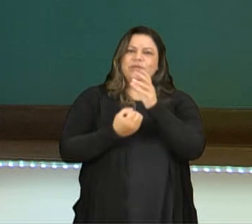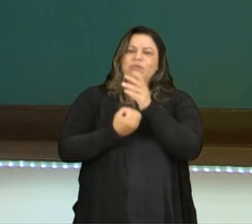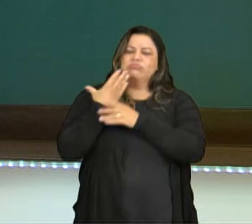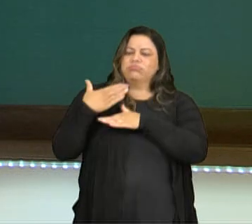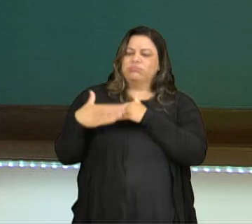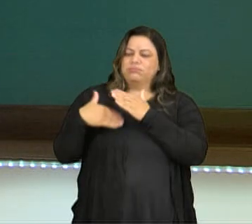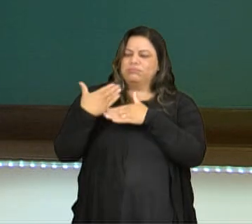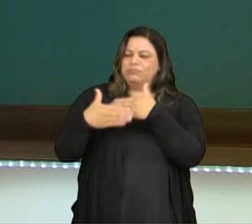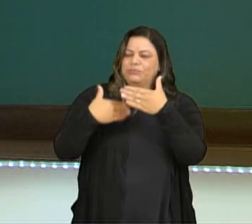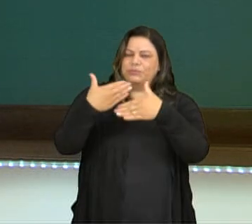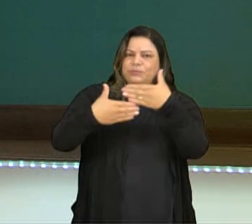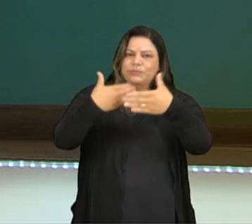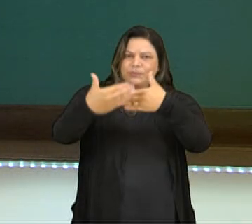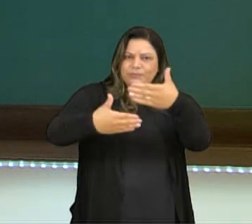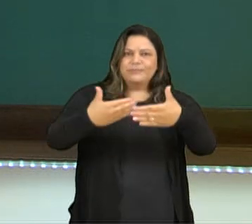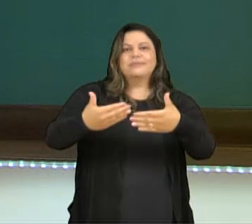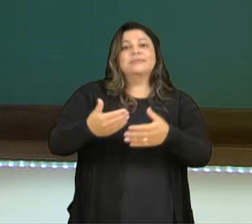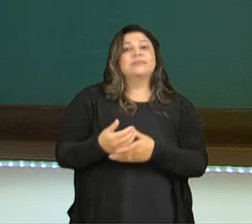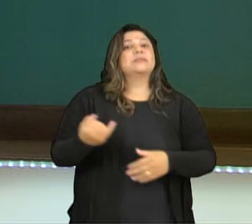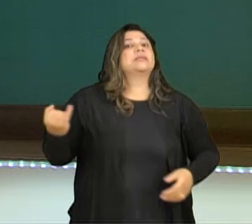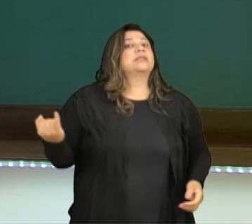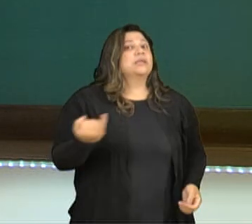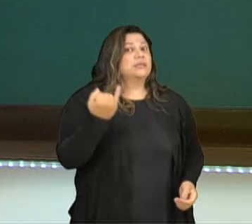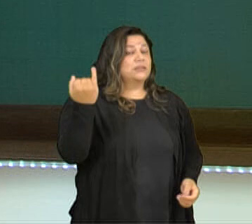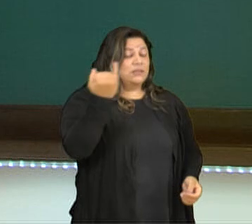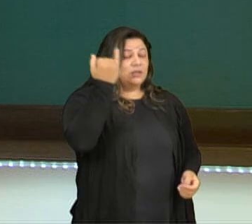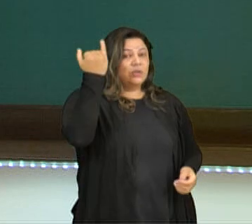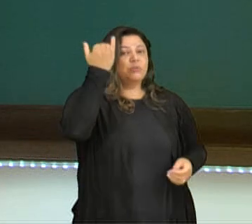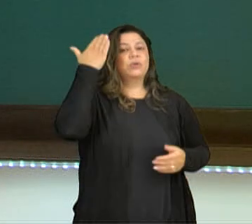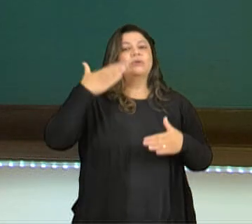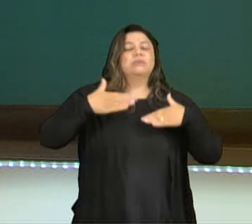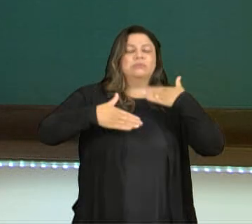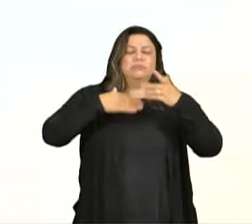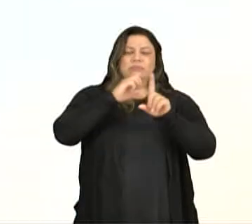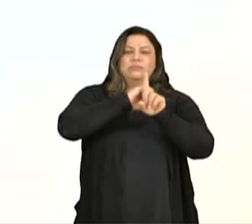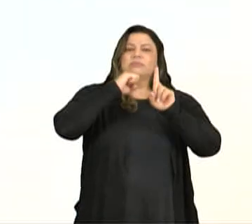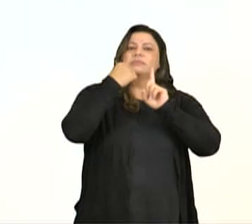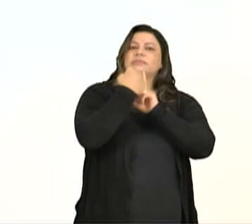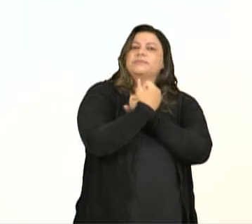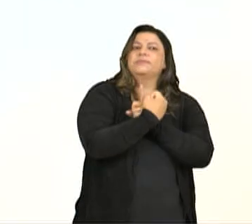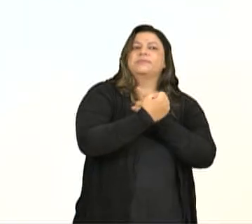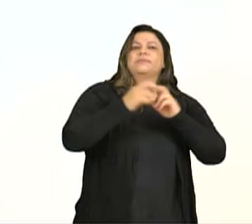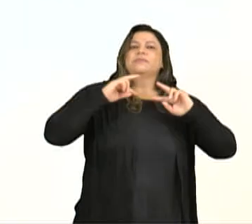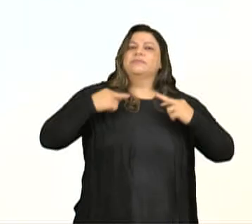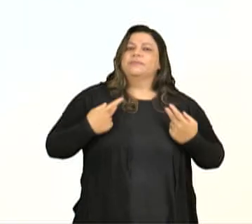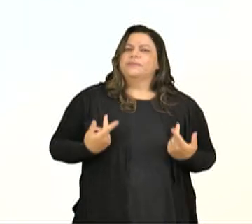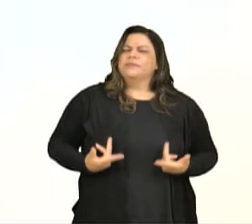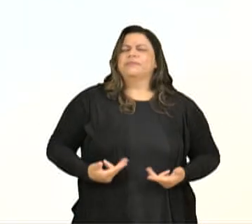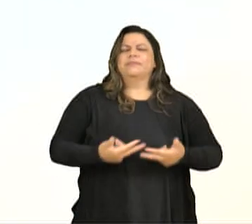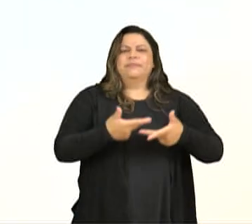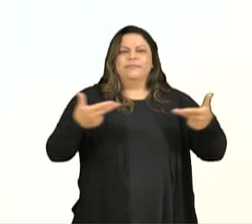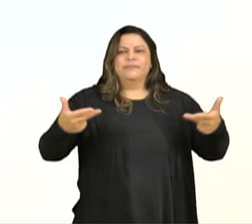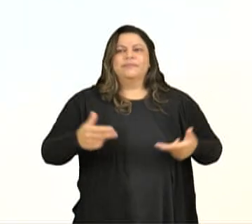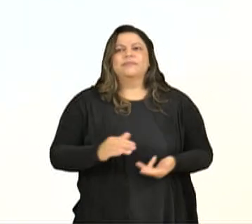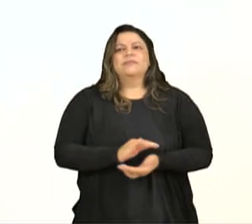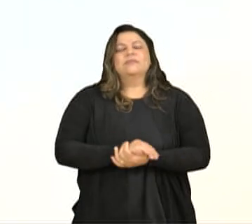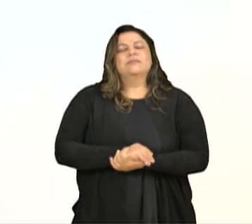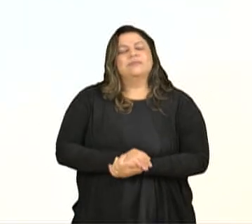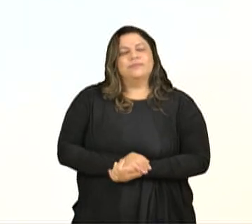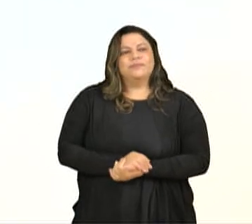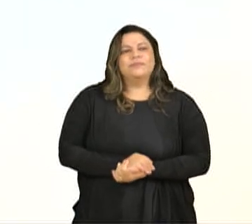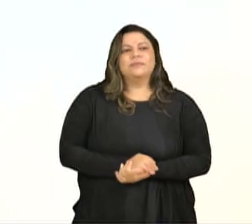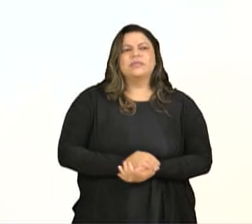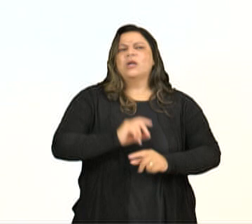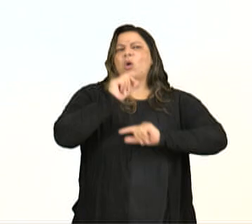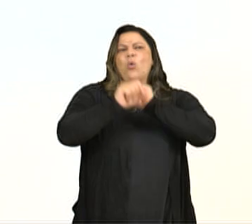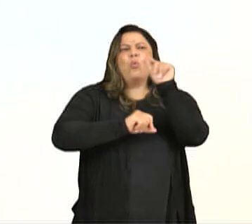de energia e que são importantíssimas para o desenvolvimento da sociedade humana, né? O que são recursos naturais renováveis? Vocês vão pensar